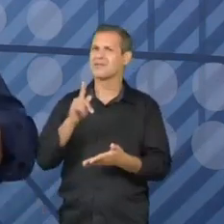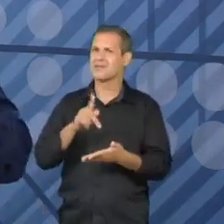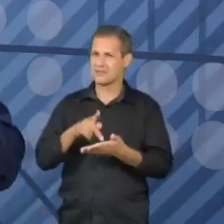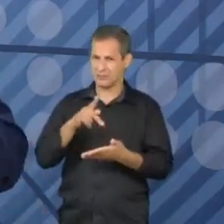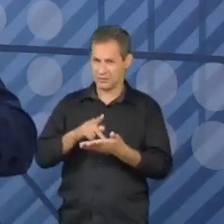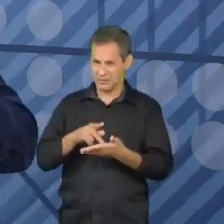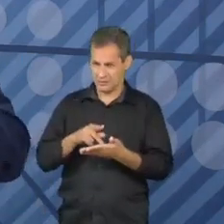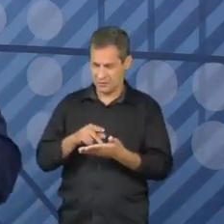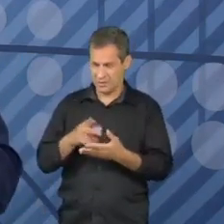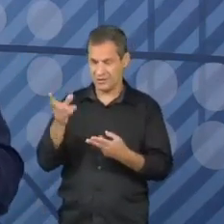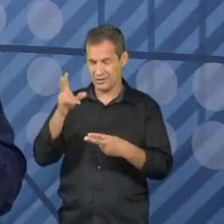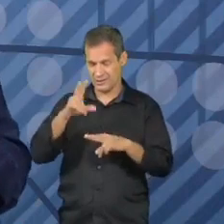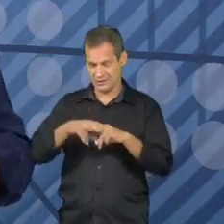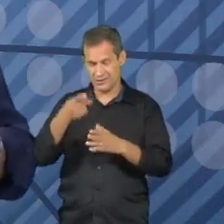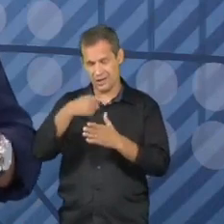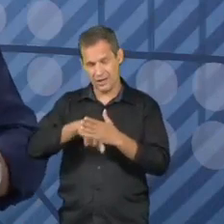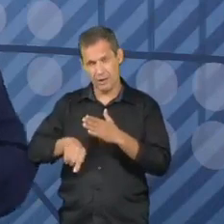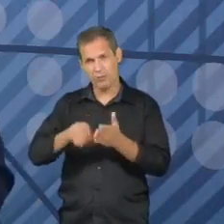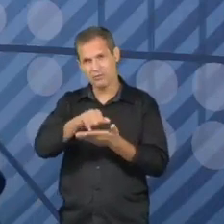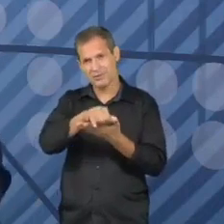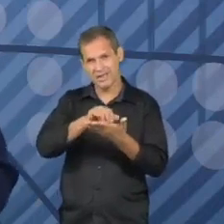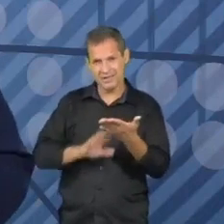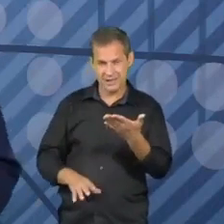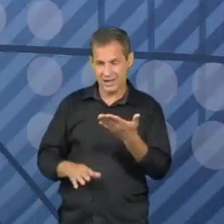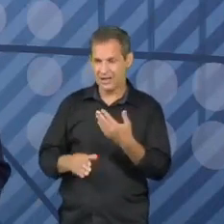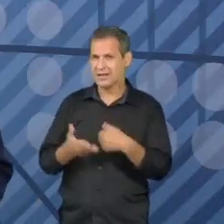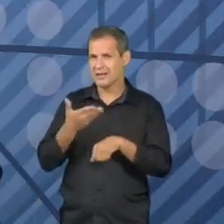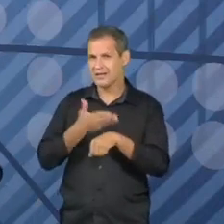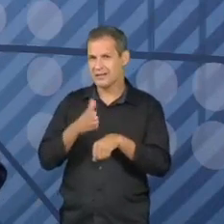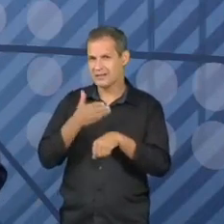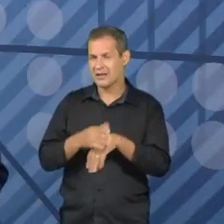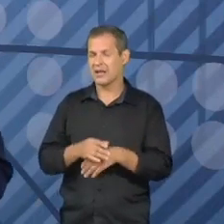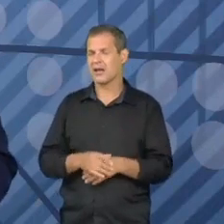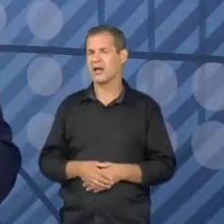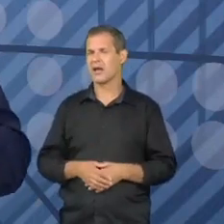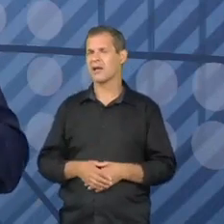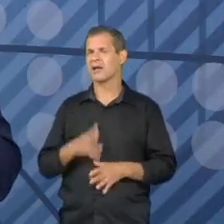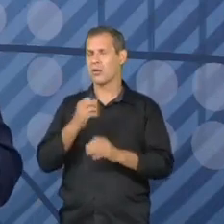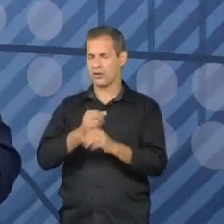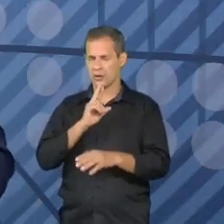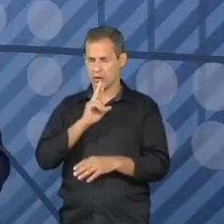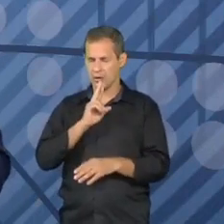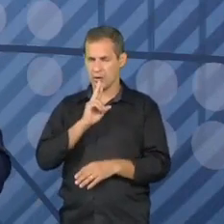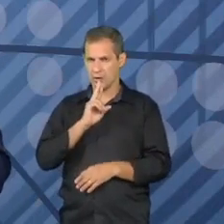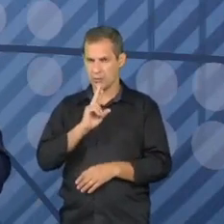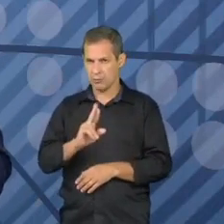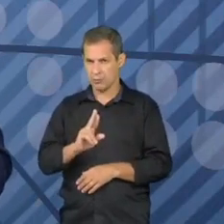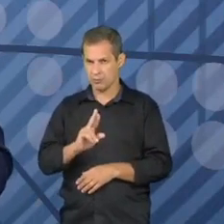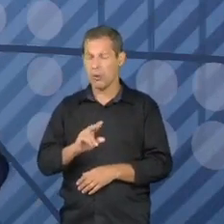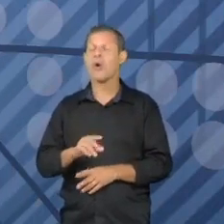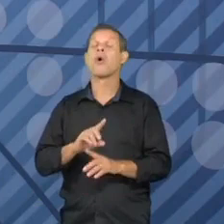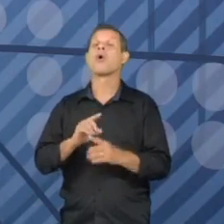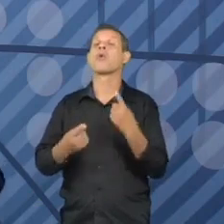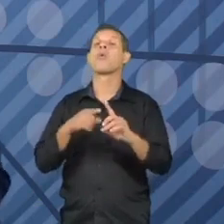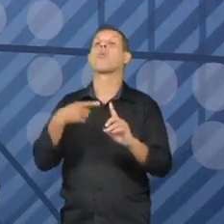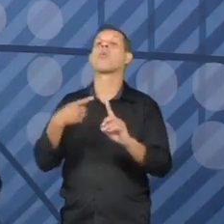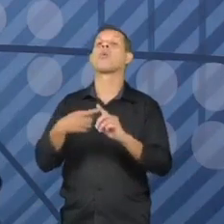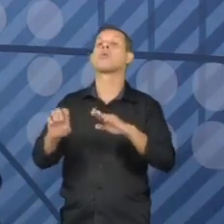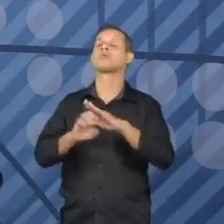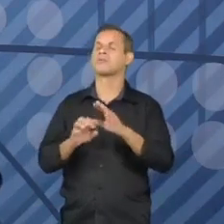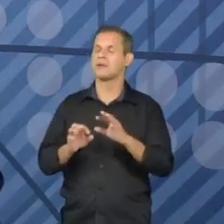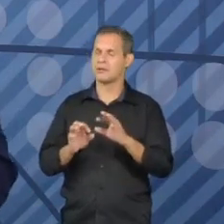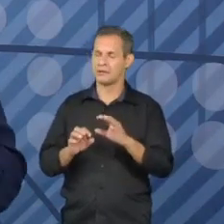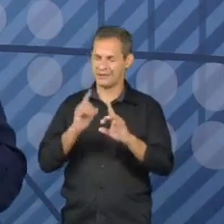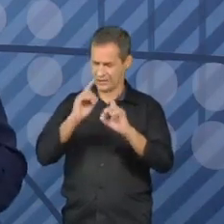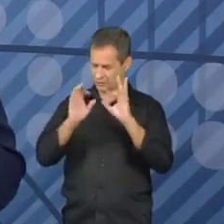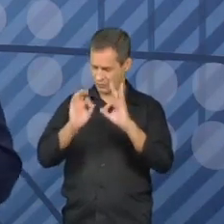ali sentar, debruçar no exercício e se dedicar para chegar no resultado. Qual que é o objetivo da empresa? É ter dados